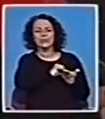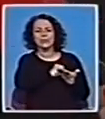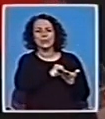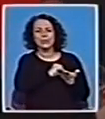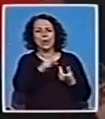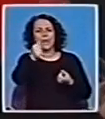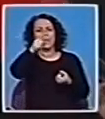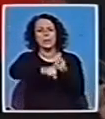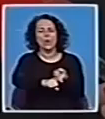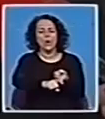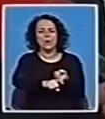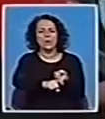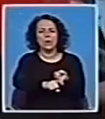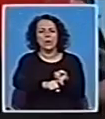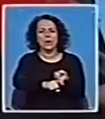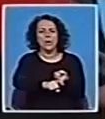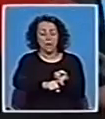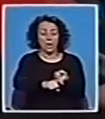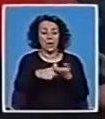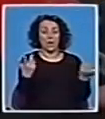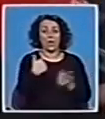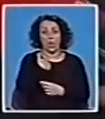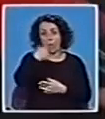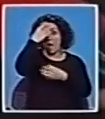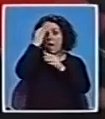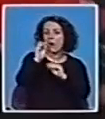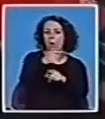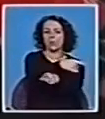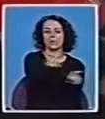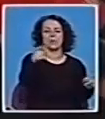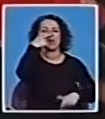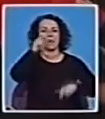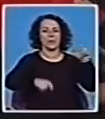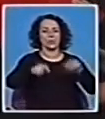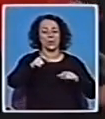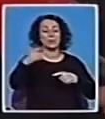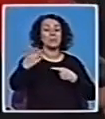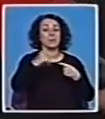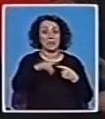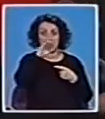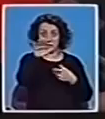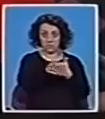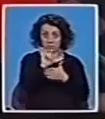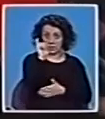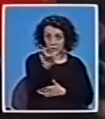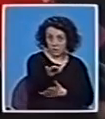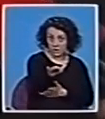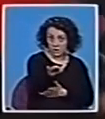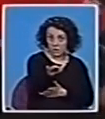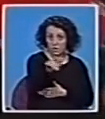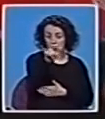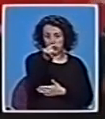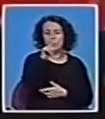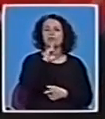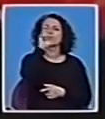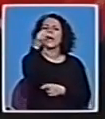penhora de créditos. E por isso, aquilo que eu aconselho os contribuintes é, primeiro, se forem notificados, que respondam, digam